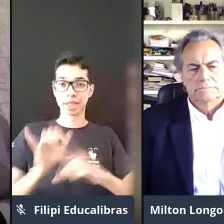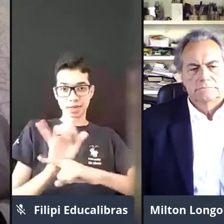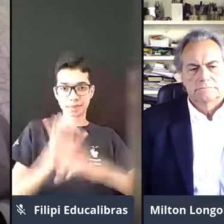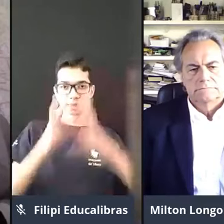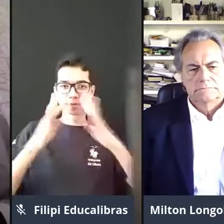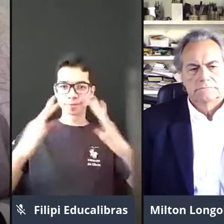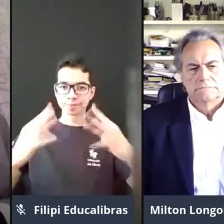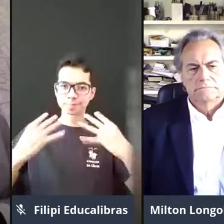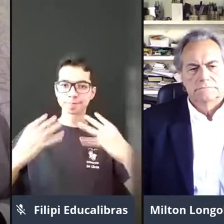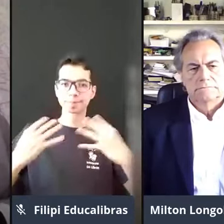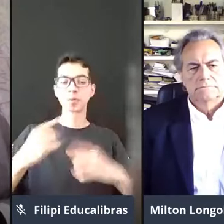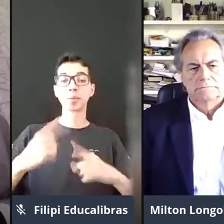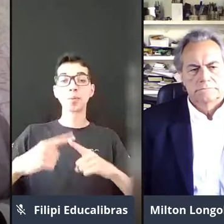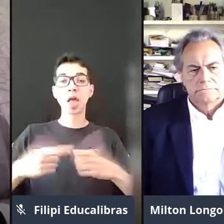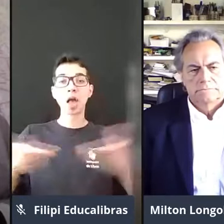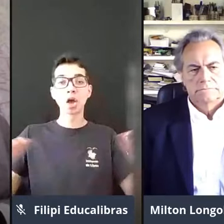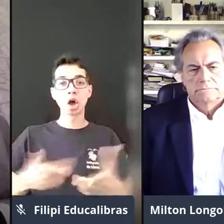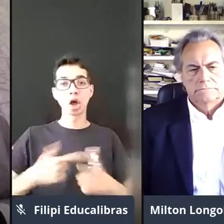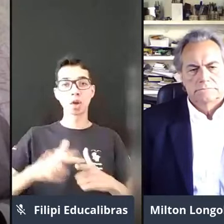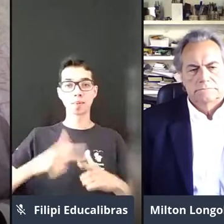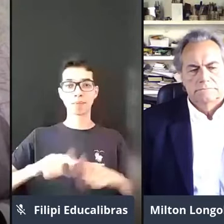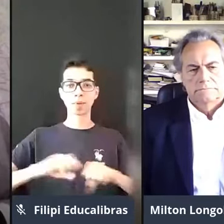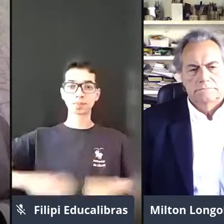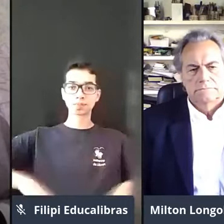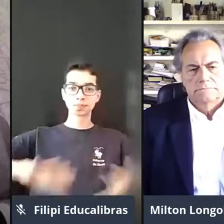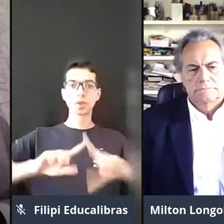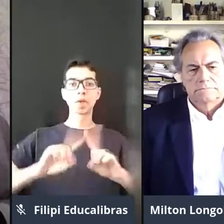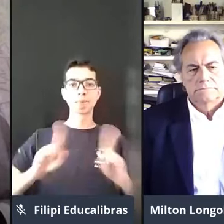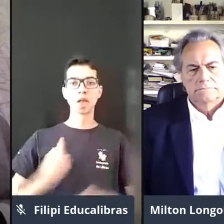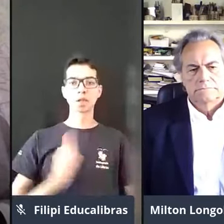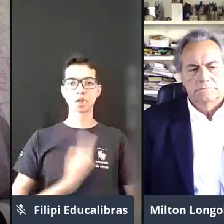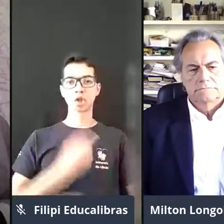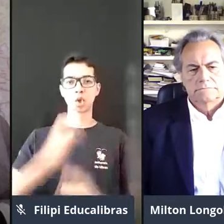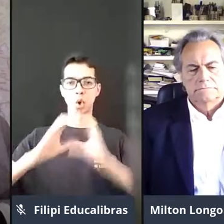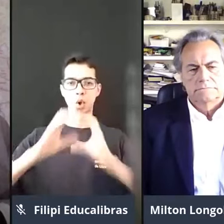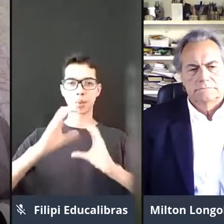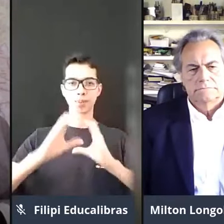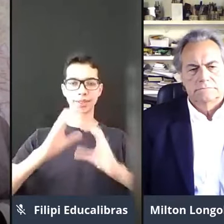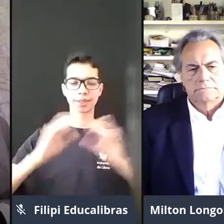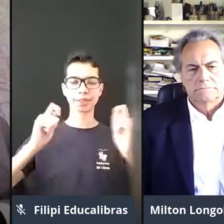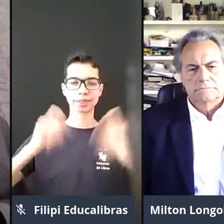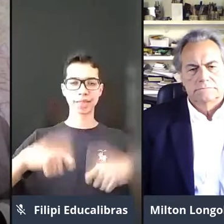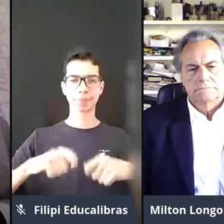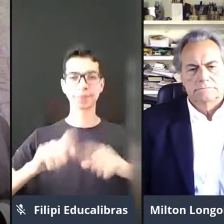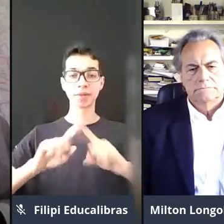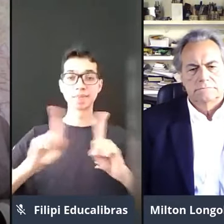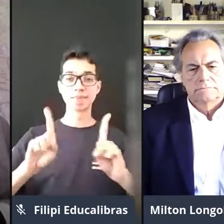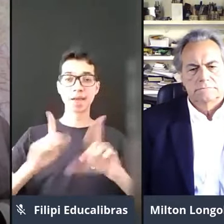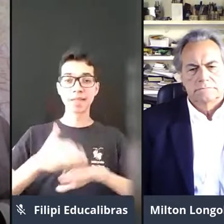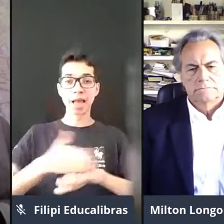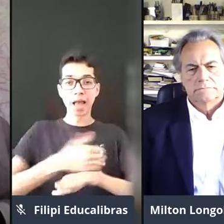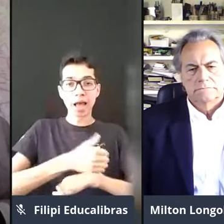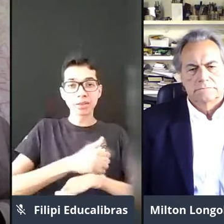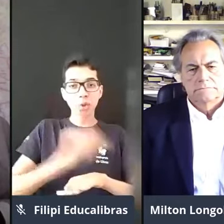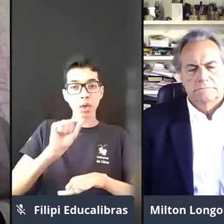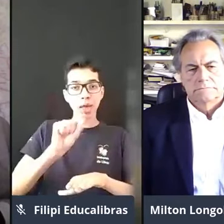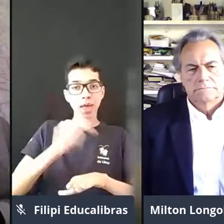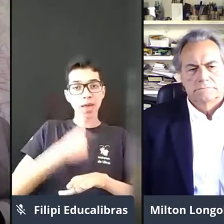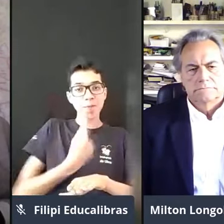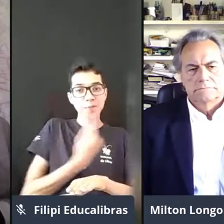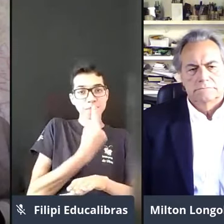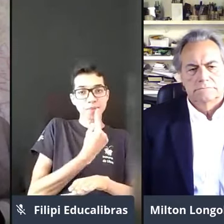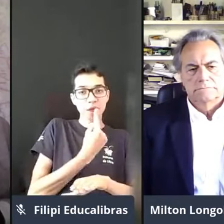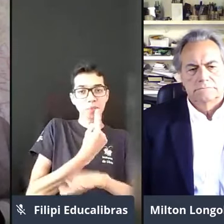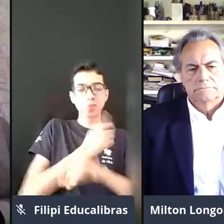com as pessoas. Antes de começar aqui a bater um papo com vocês, eu gostaria de agradecer, né, a presença de um montão